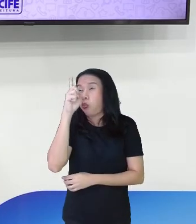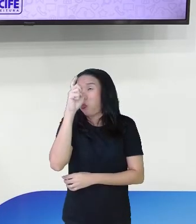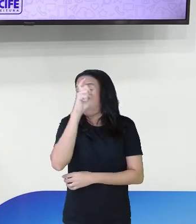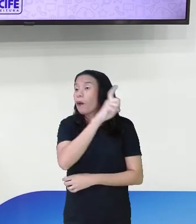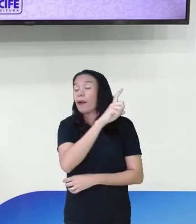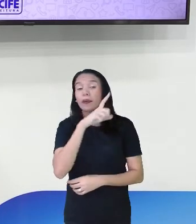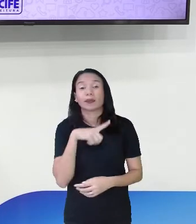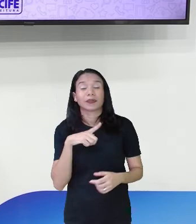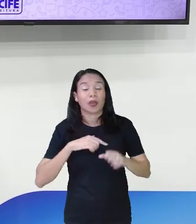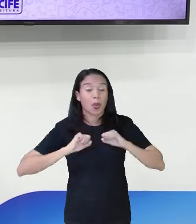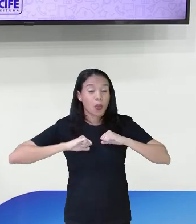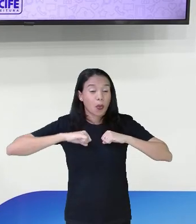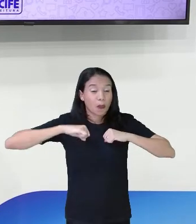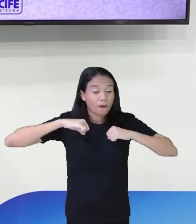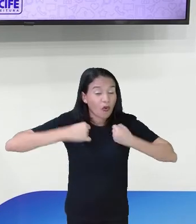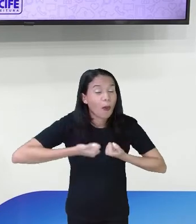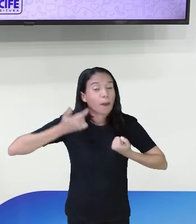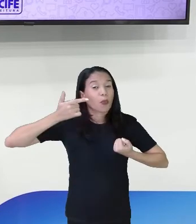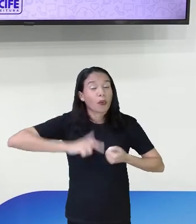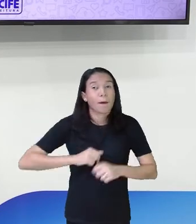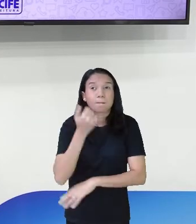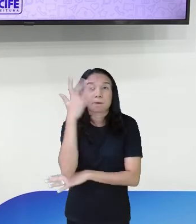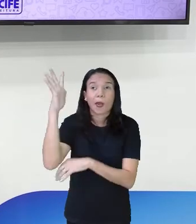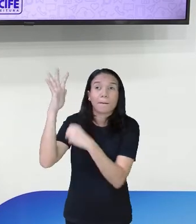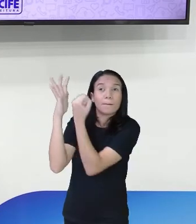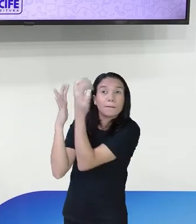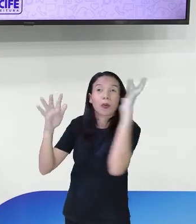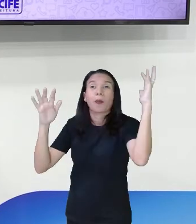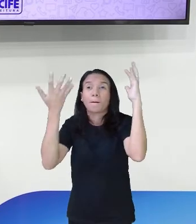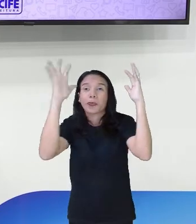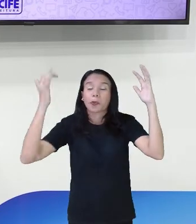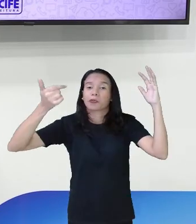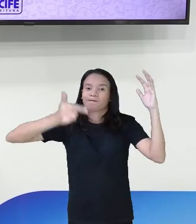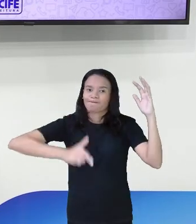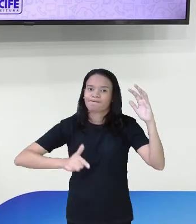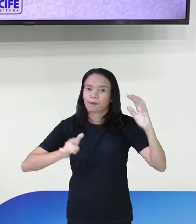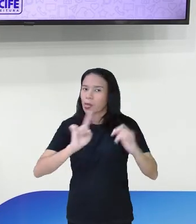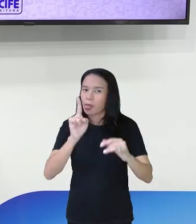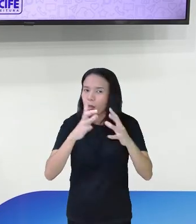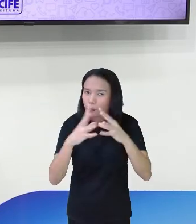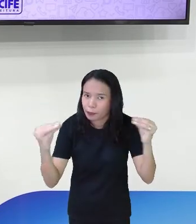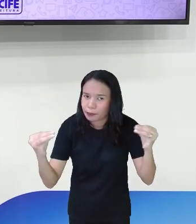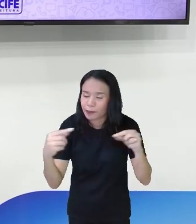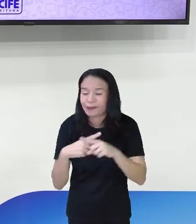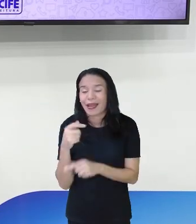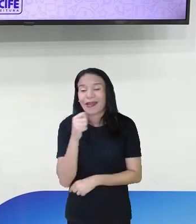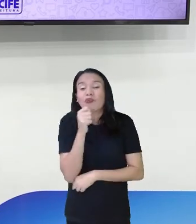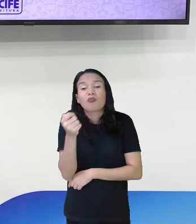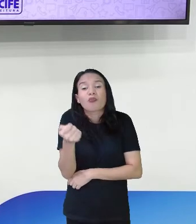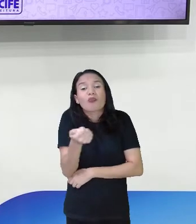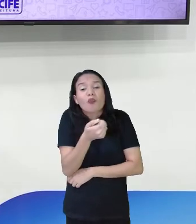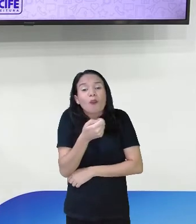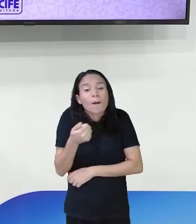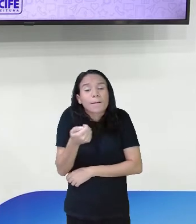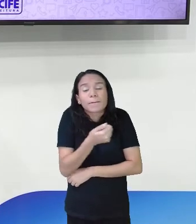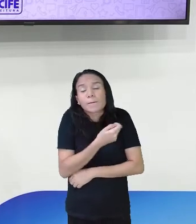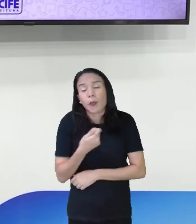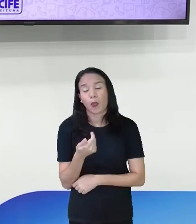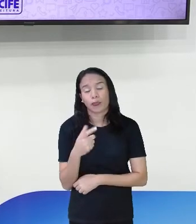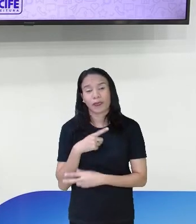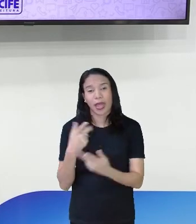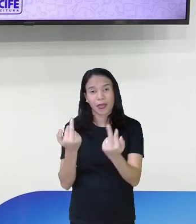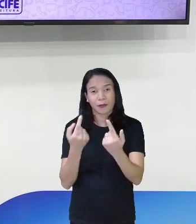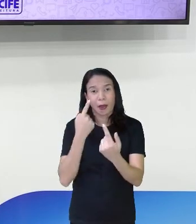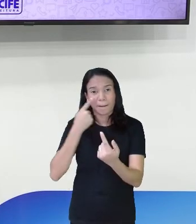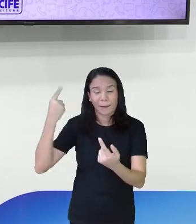um trabalho ali para reflorestar, para plantar novamente. Não está extinta, mas não tem a quantidade que tinha lá no